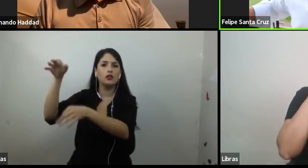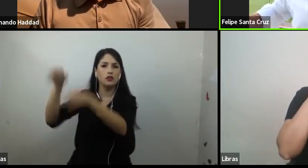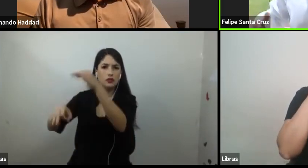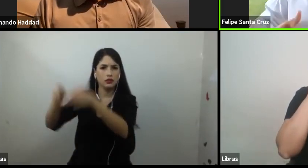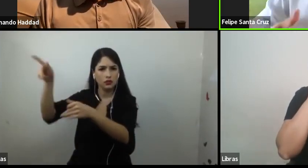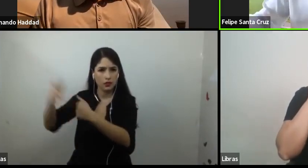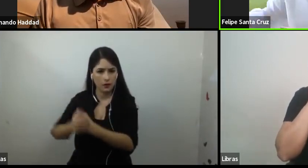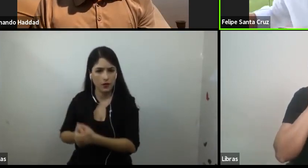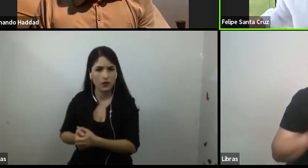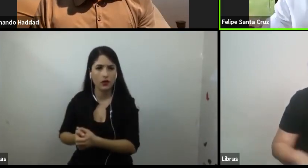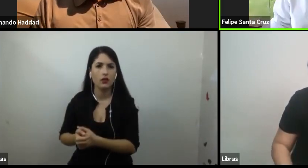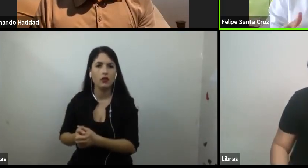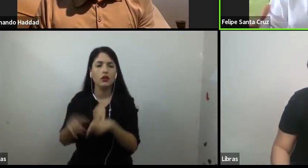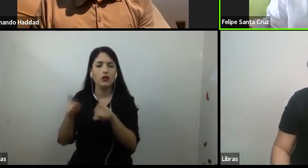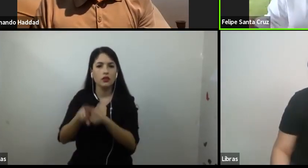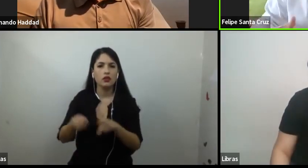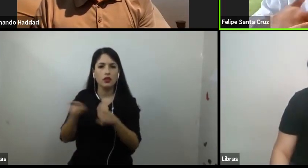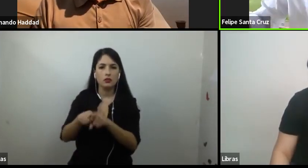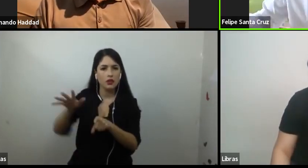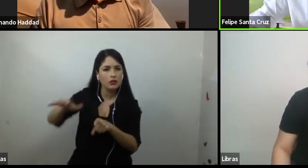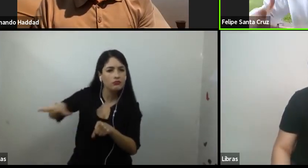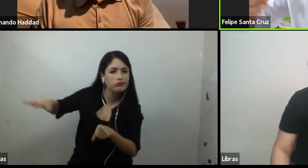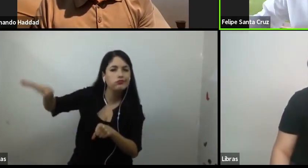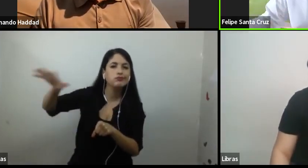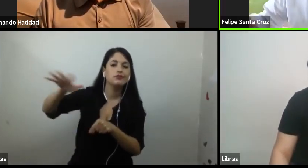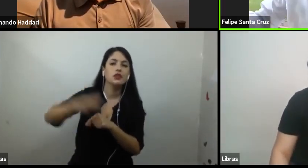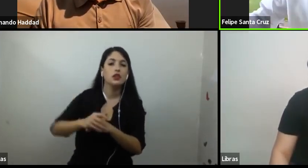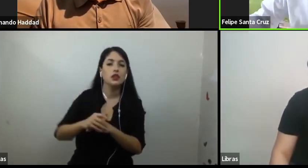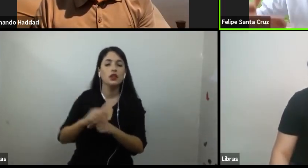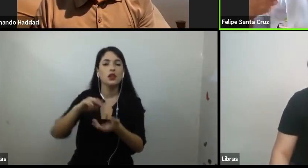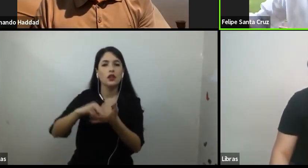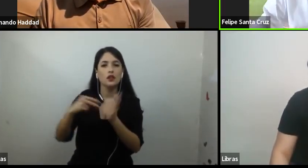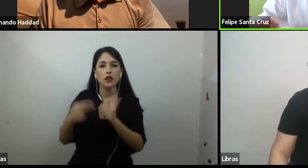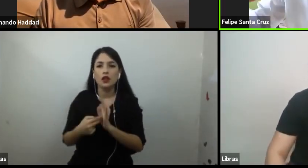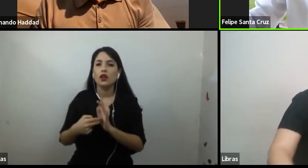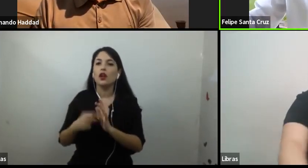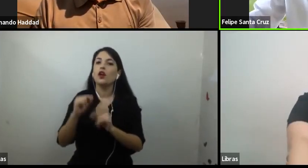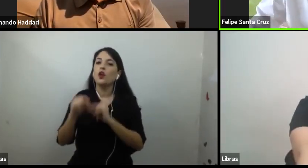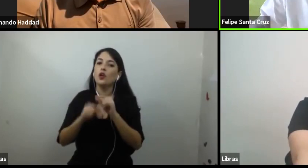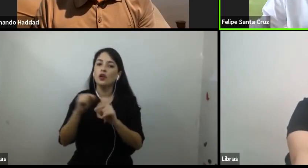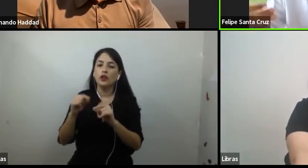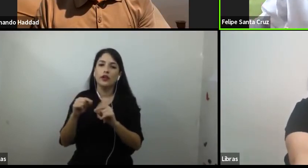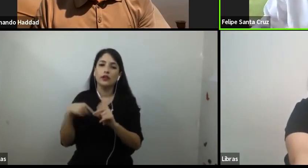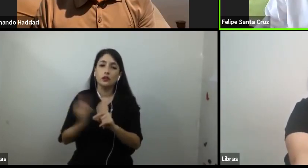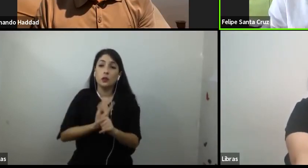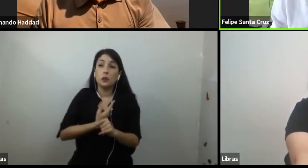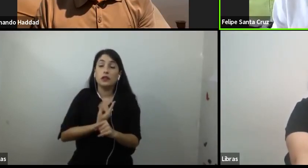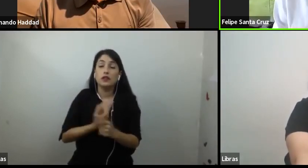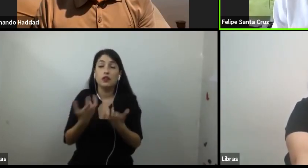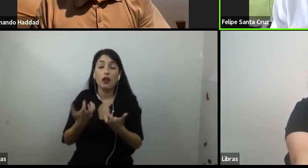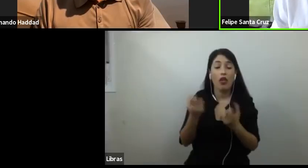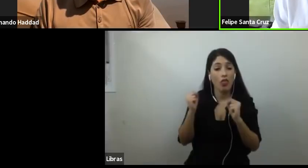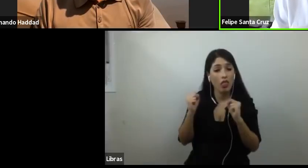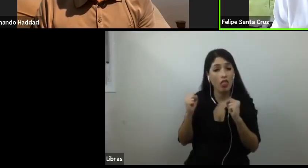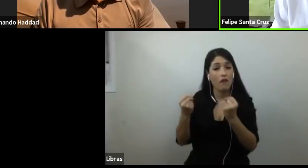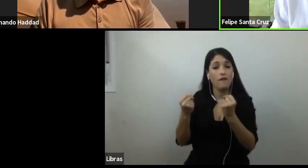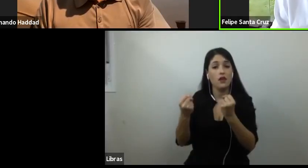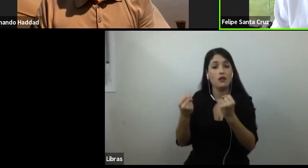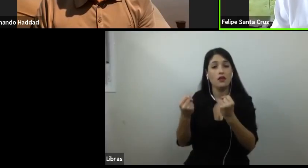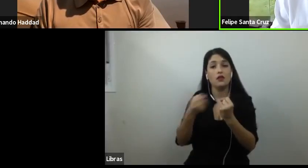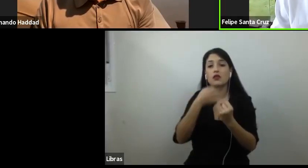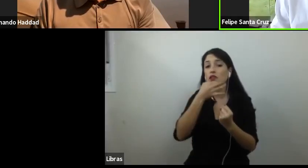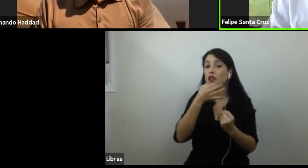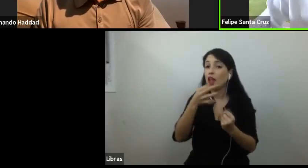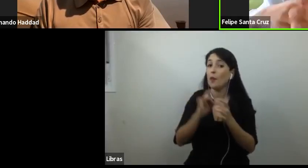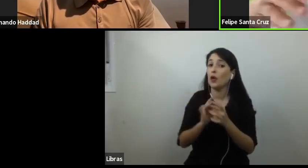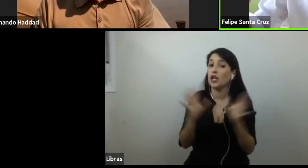dessa visão plural, de vários eventos e várias instâncias de afirmação da defesa da